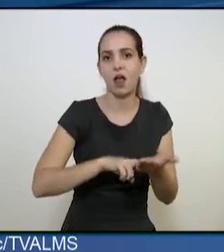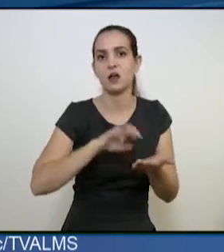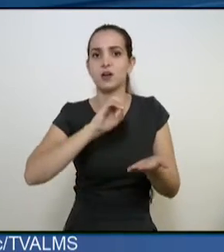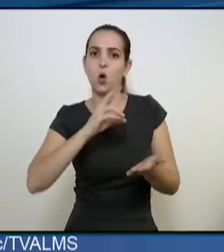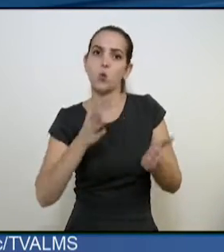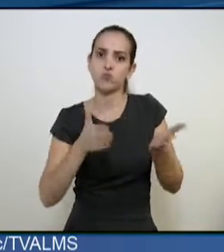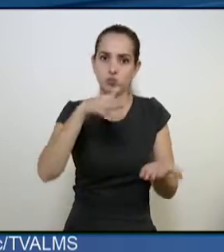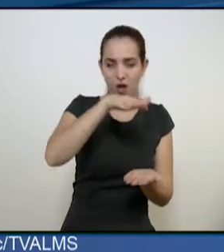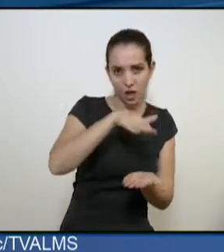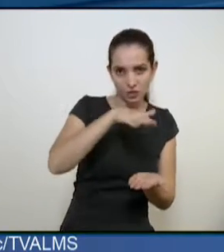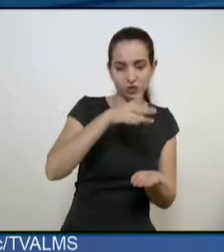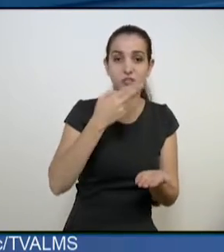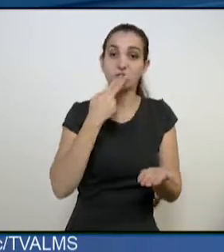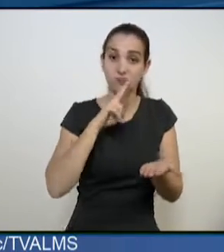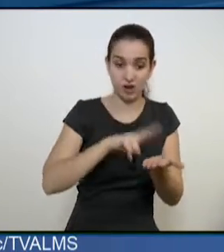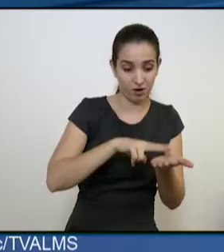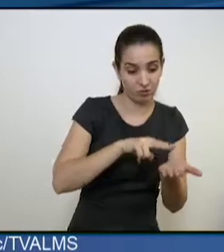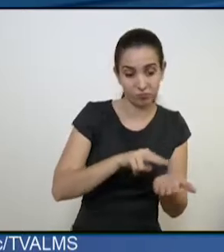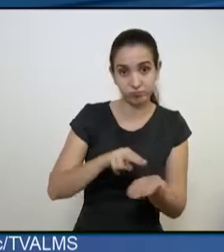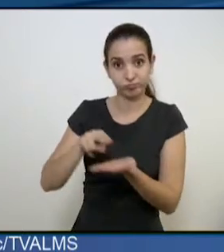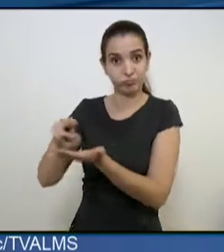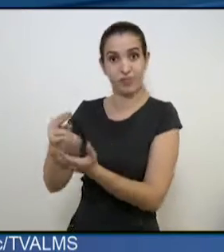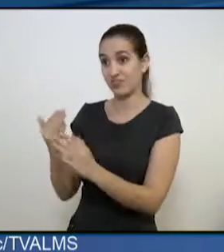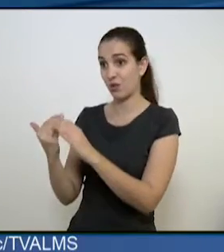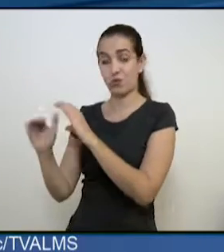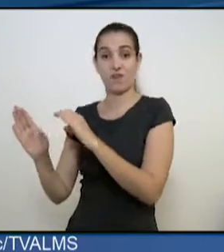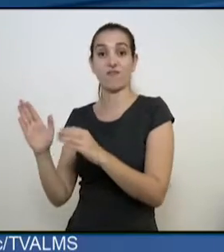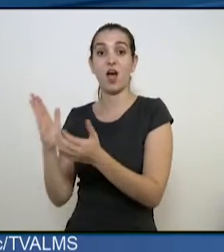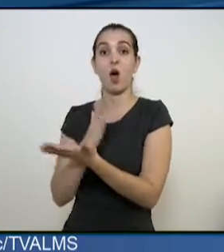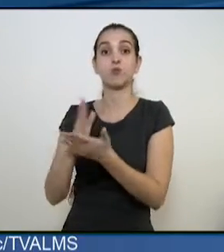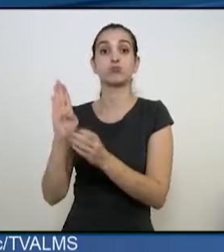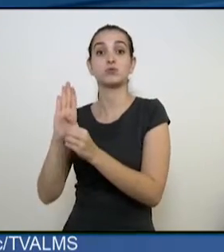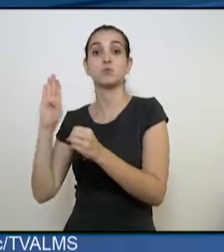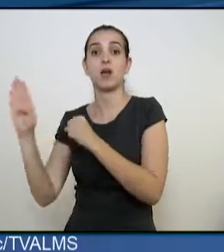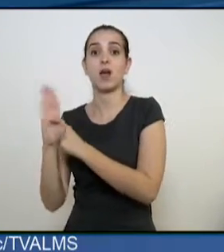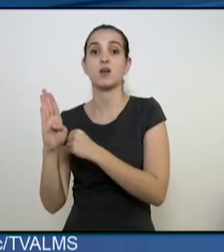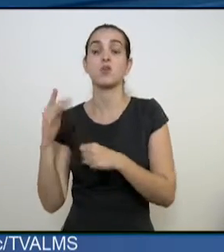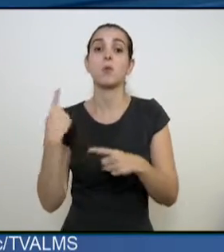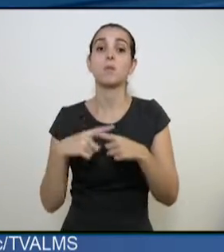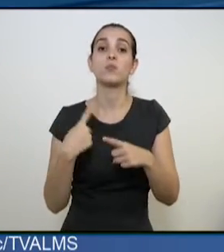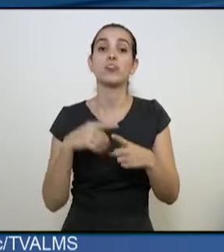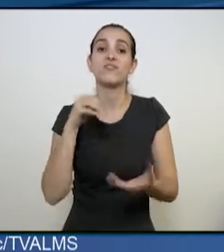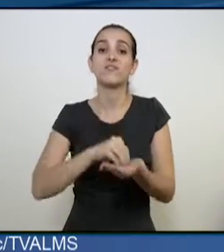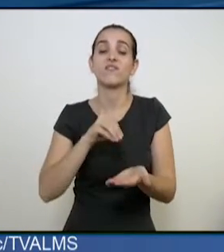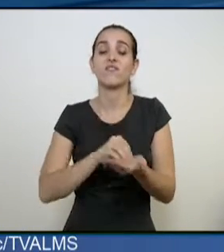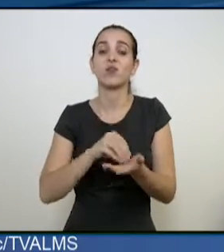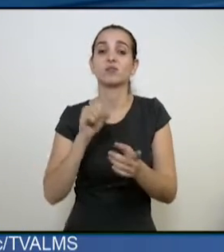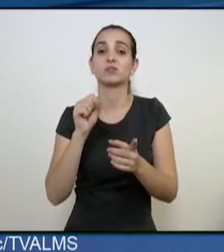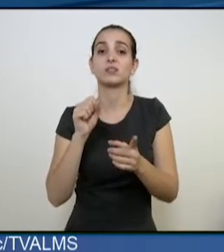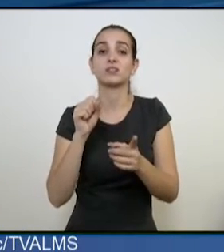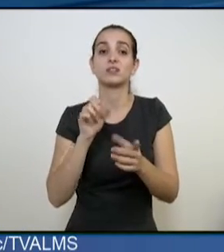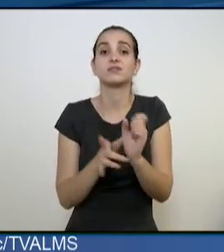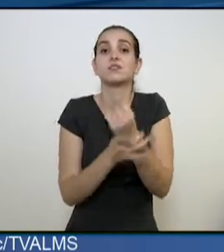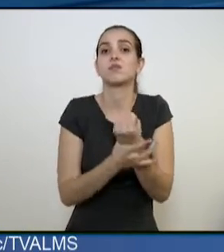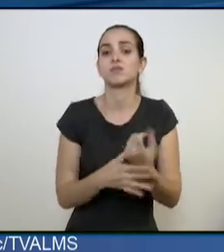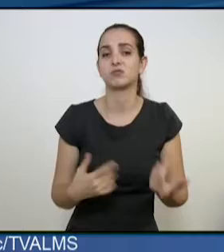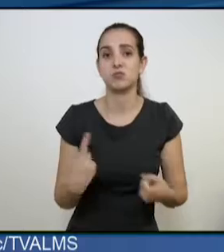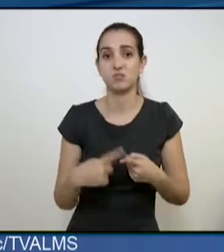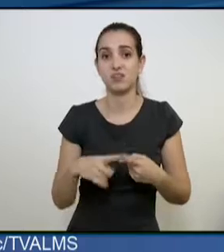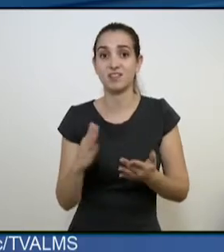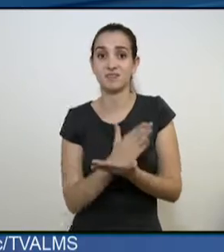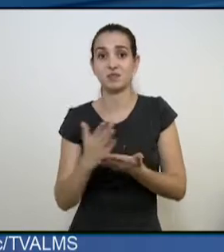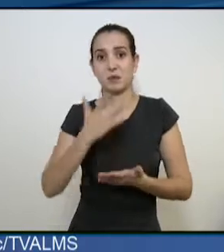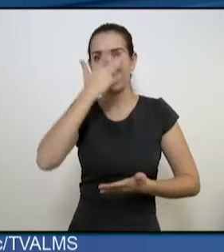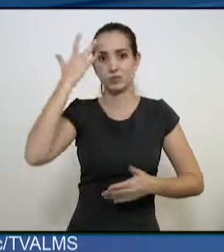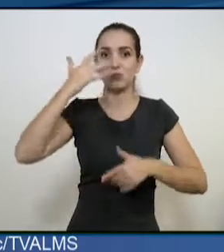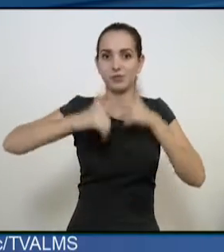Correio brasileiro não entrega a encomenda num determinado bairro por falta de segurança. porque se for entregar, corre o risco do camarada